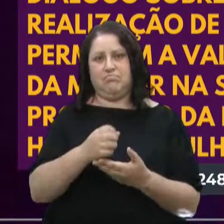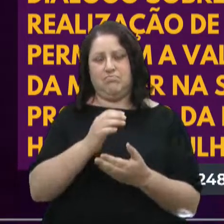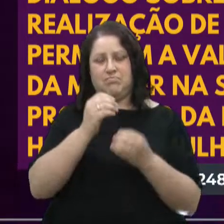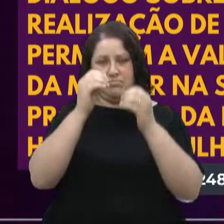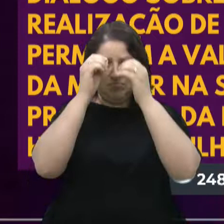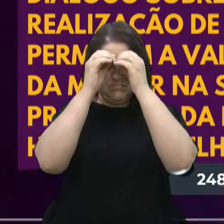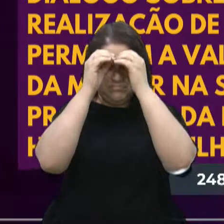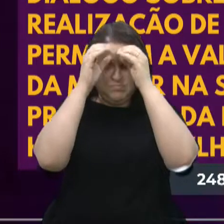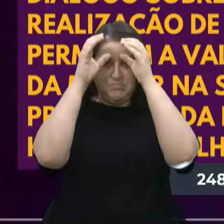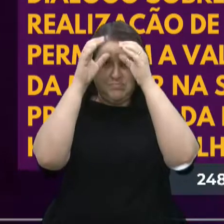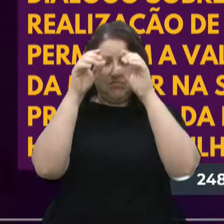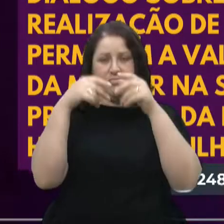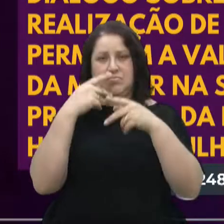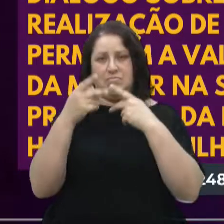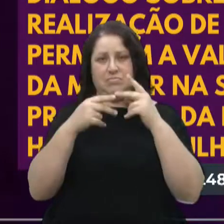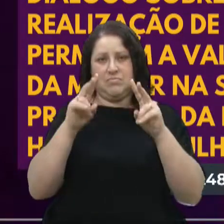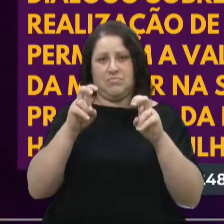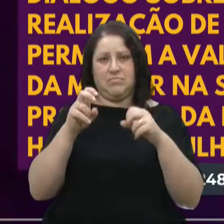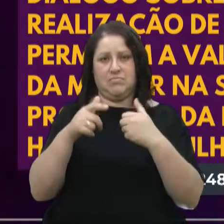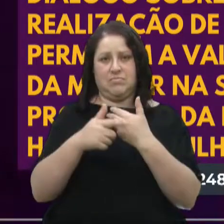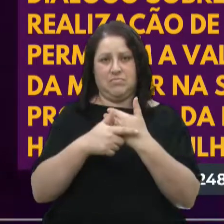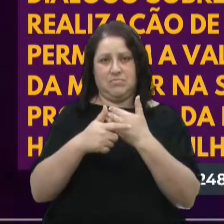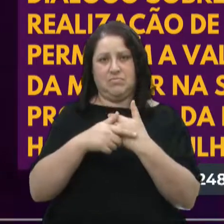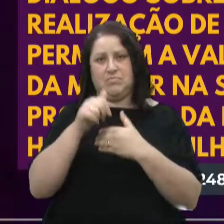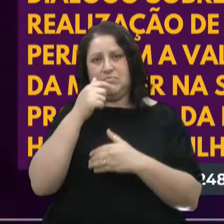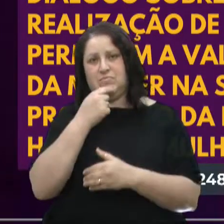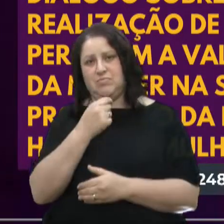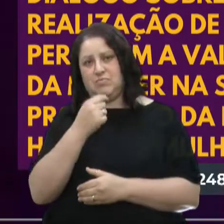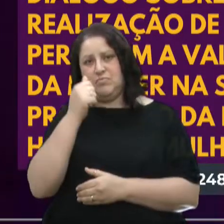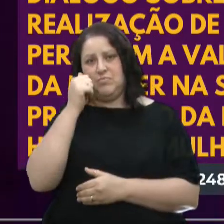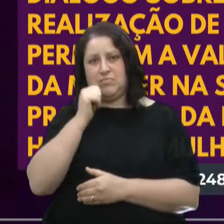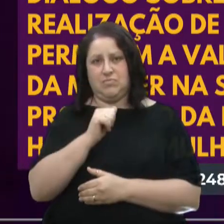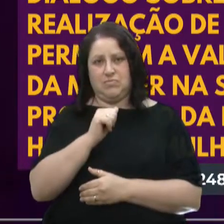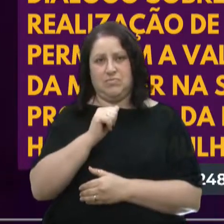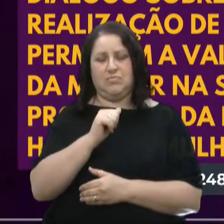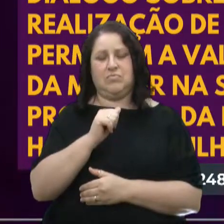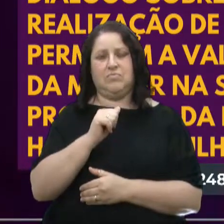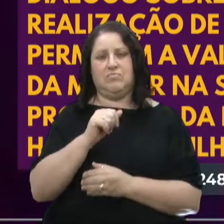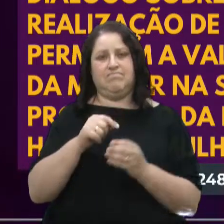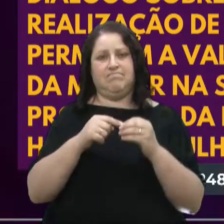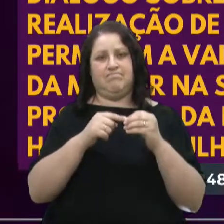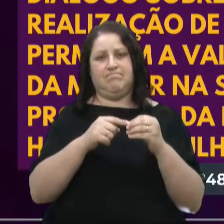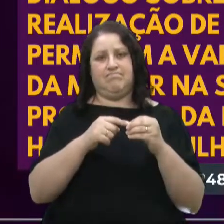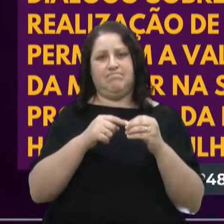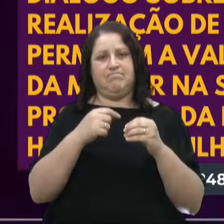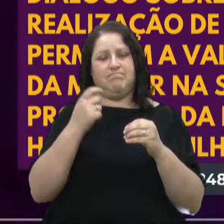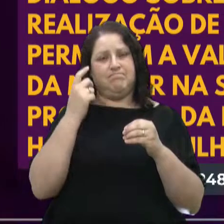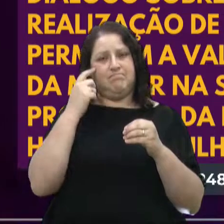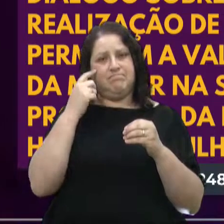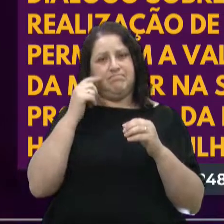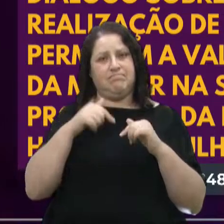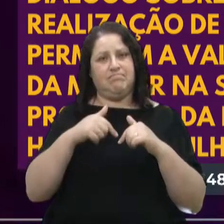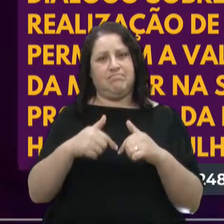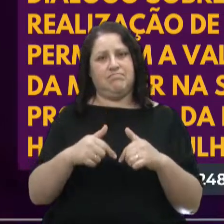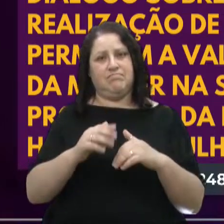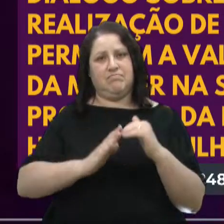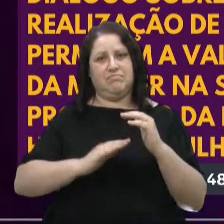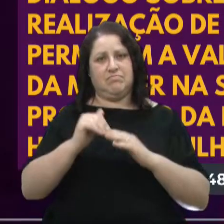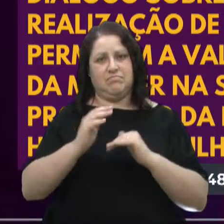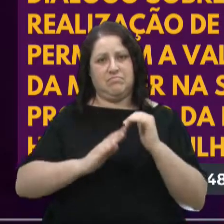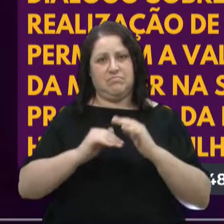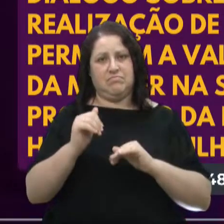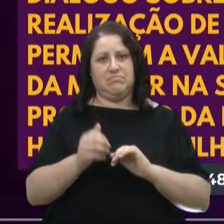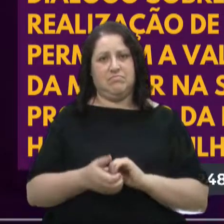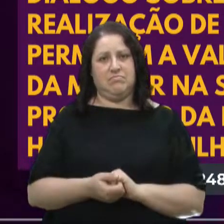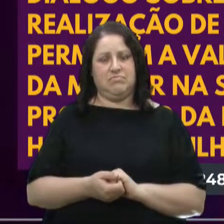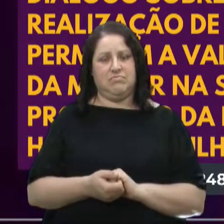gente fale do papel de homens e de mulheres, mas principalmente que a gente pense em ações práticas